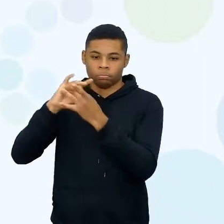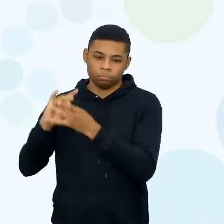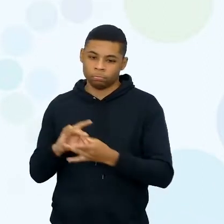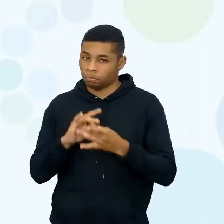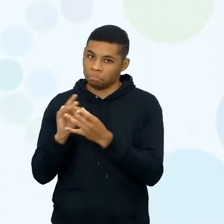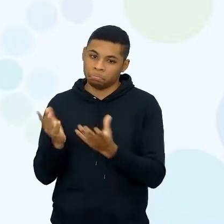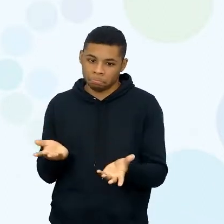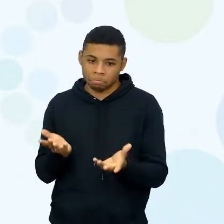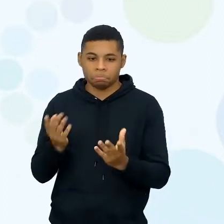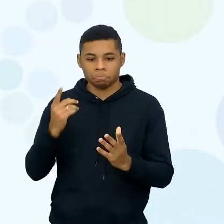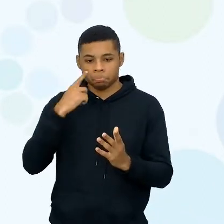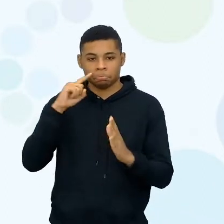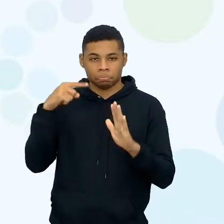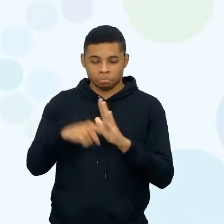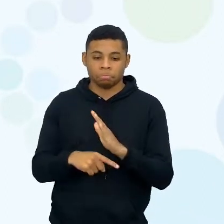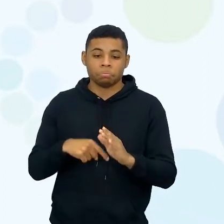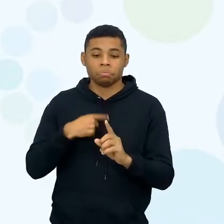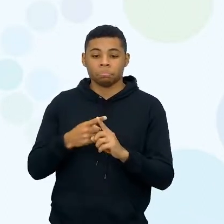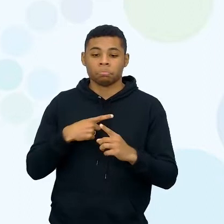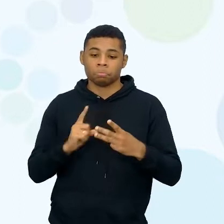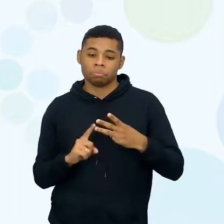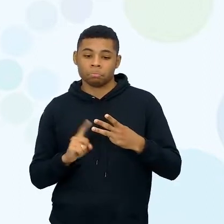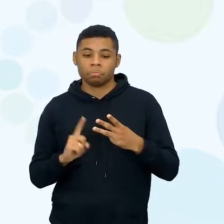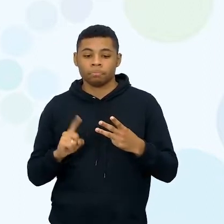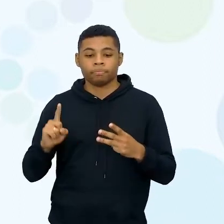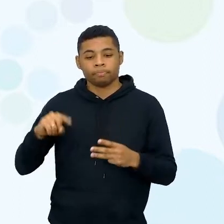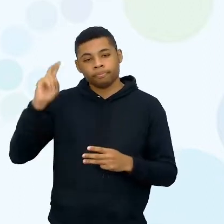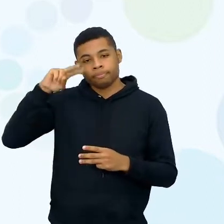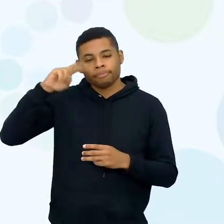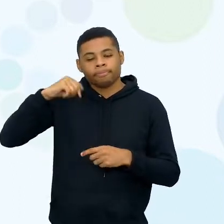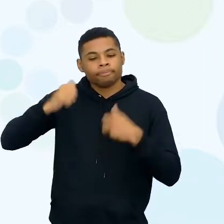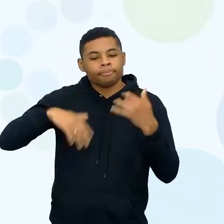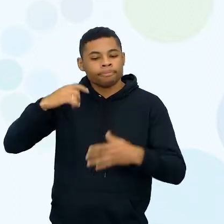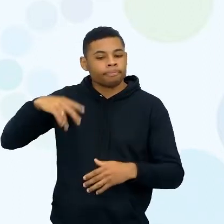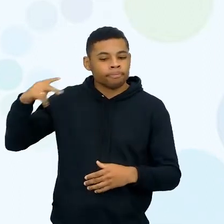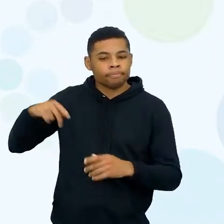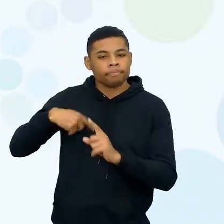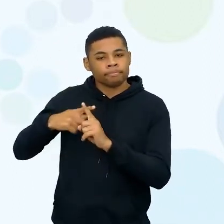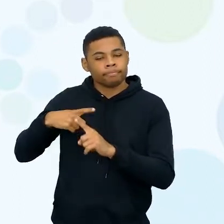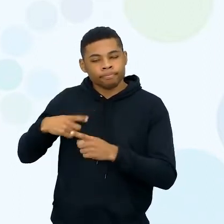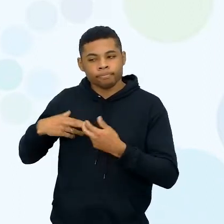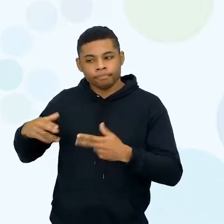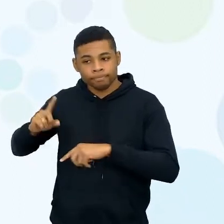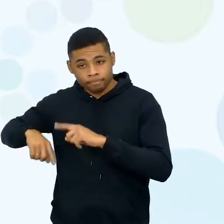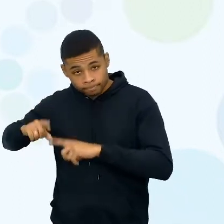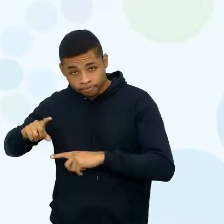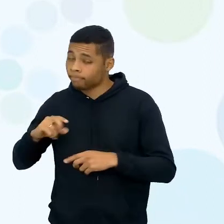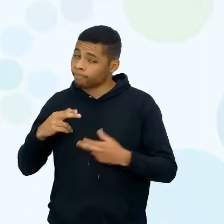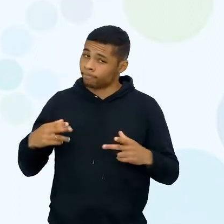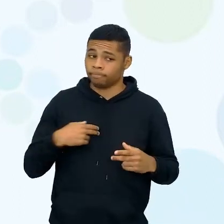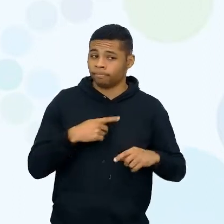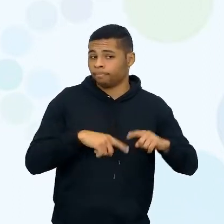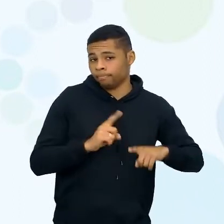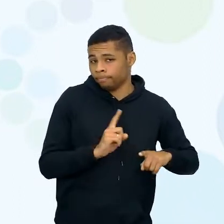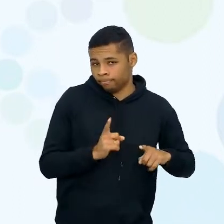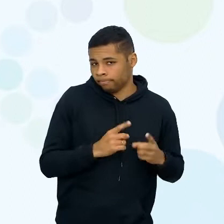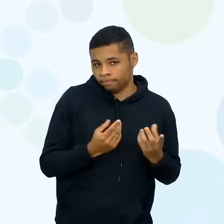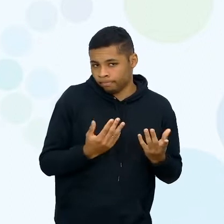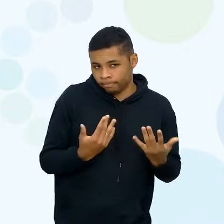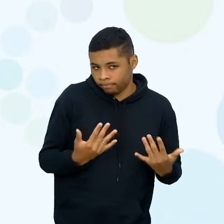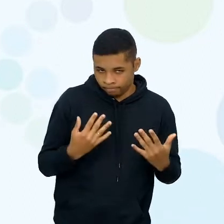e esse componente é o 3, as narrativas históricas e sua produção material e imaterial. A gente está